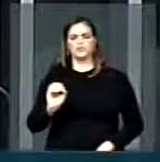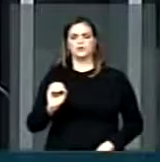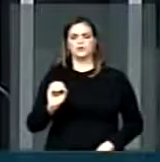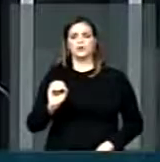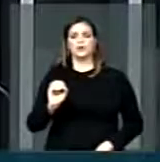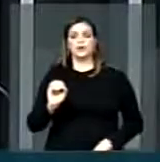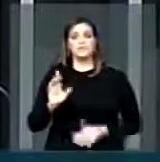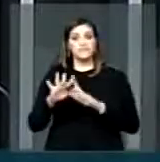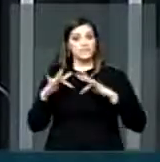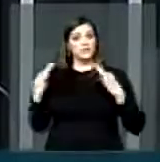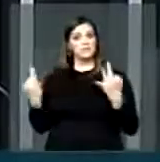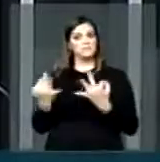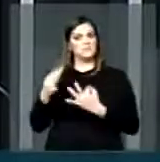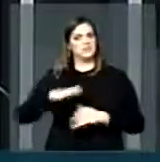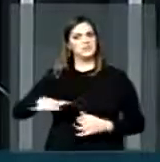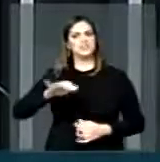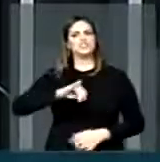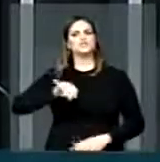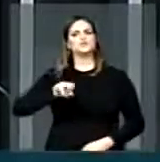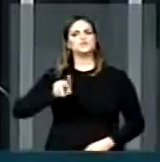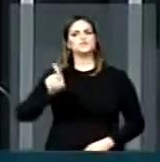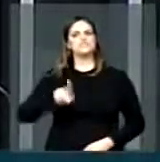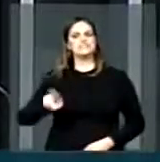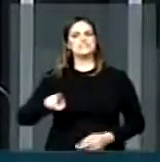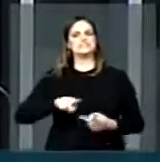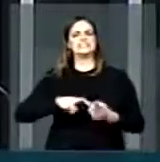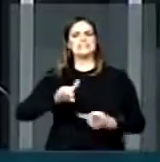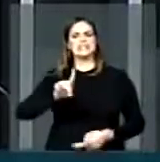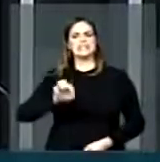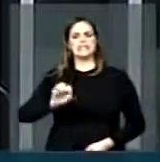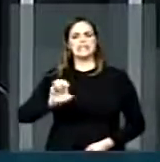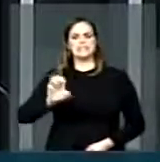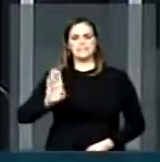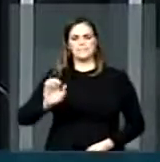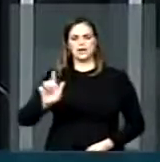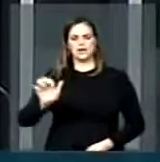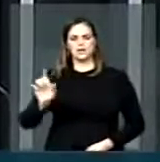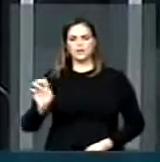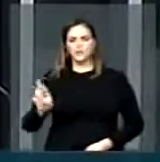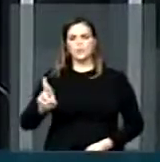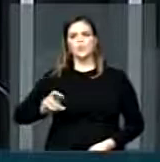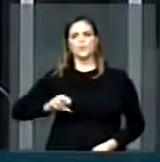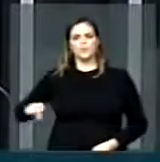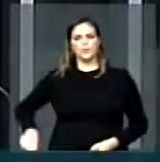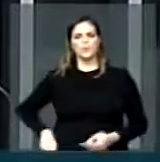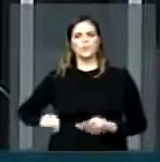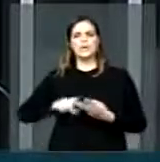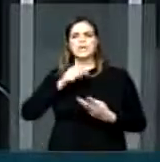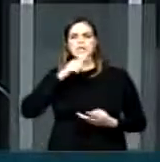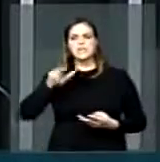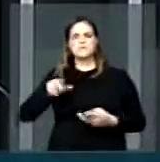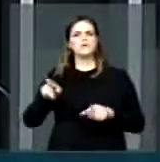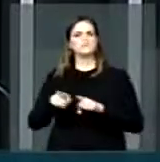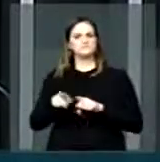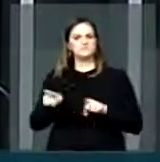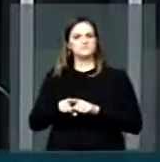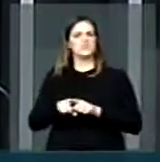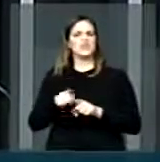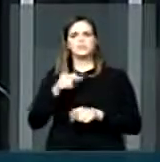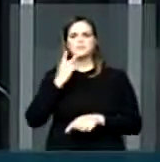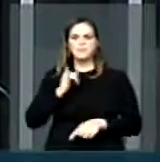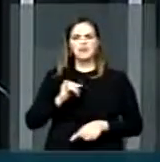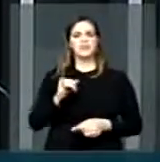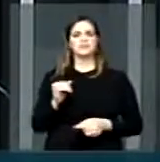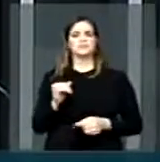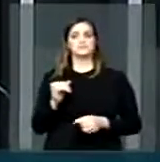família de juízes, seu pai juiz, desembargador, ele juiz, desembargador, o irmão Cláudio,